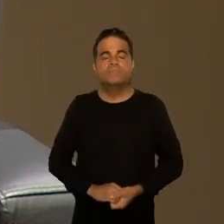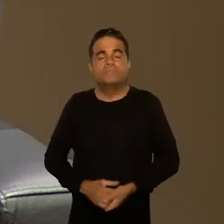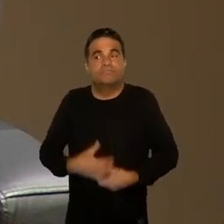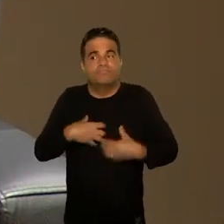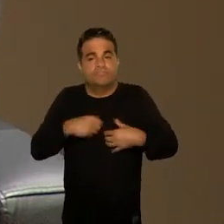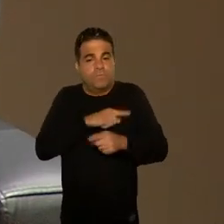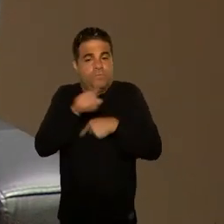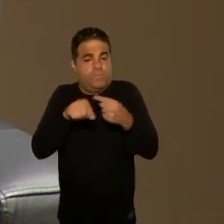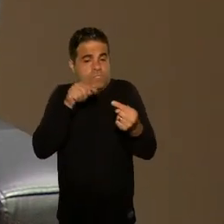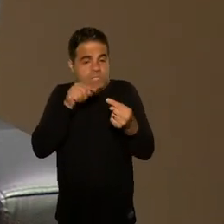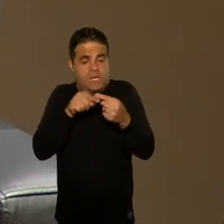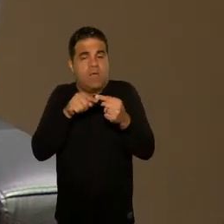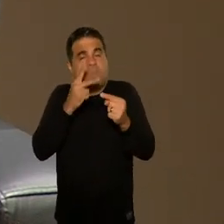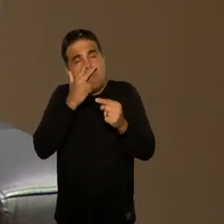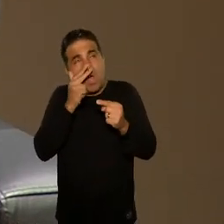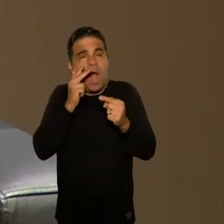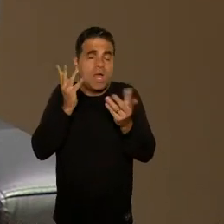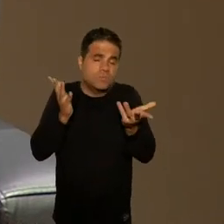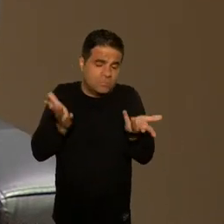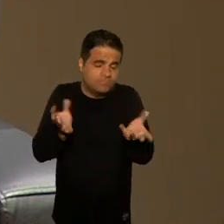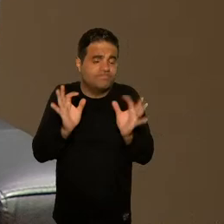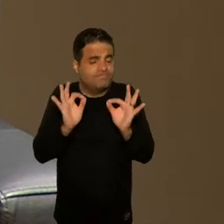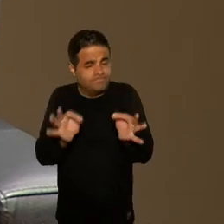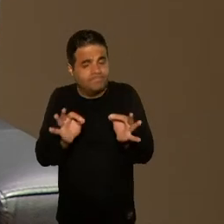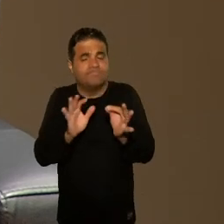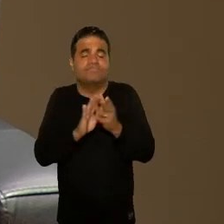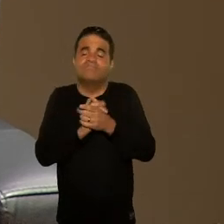a função eu acho que é